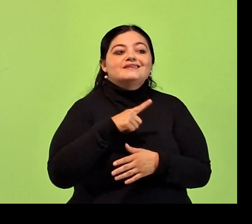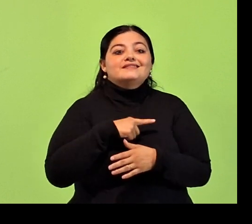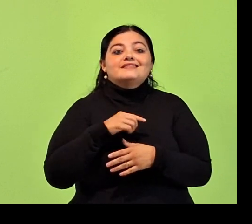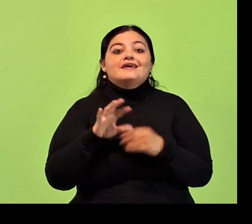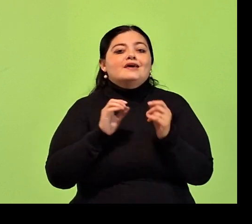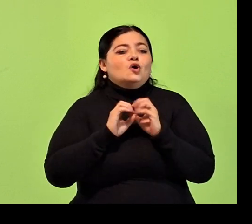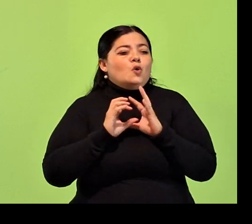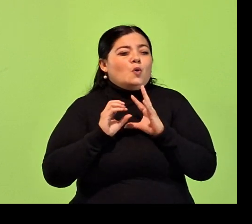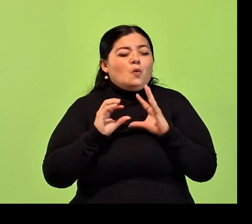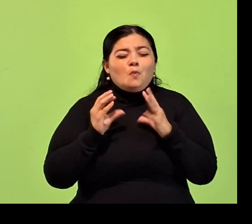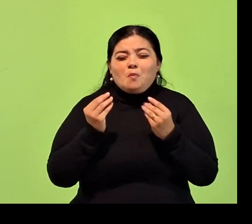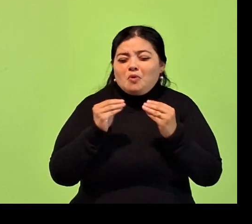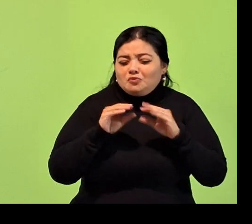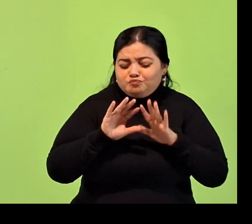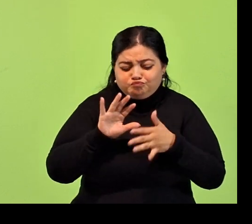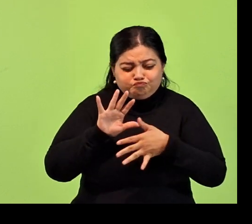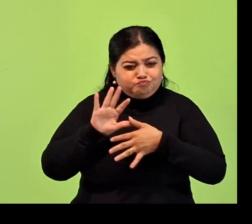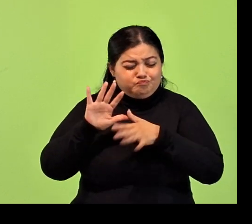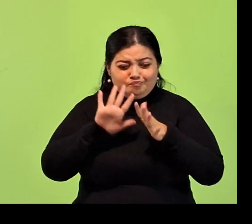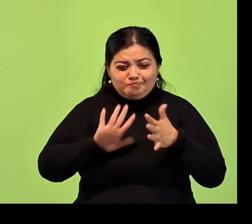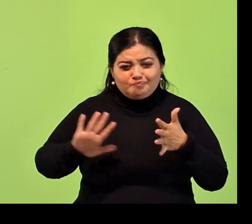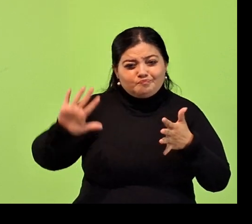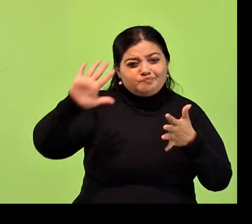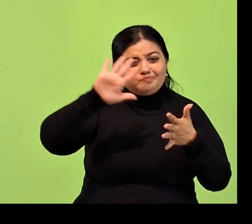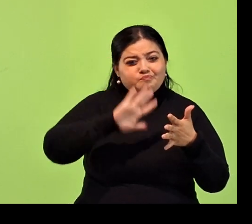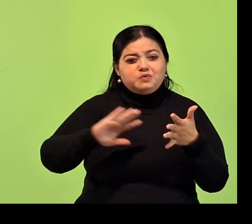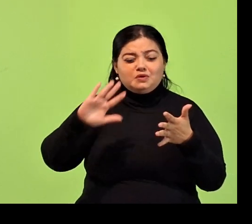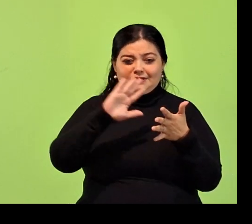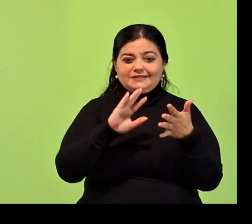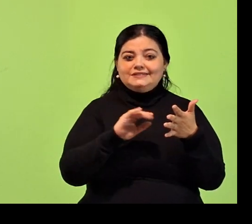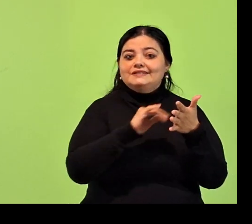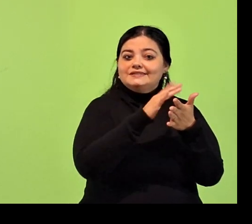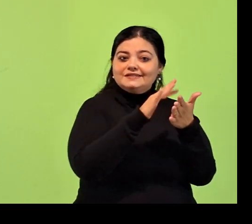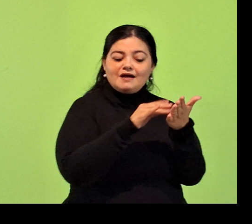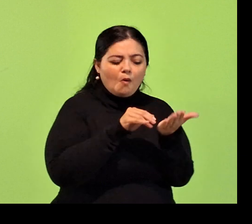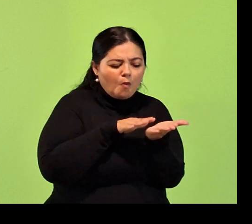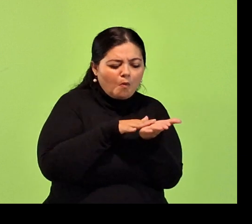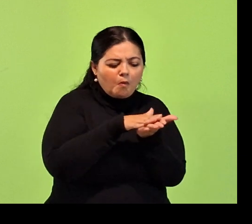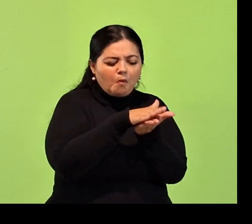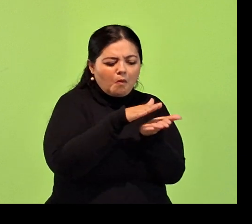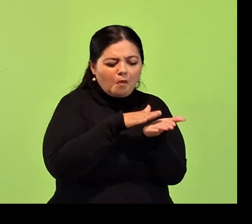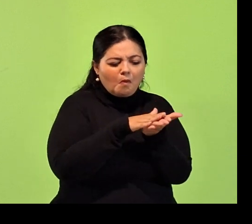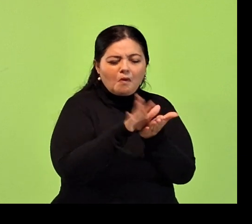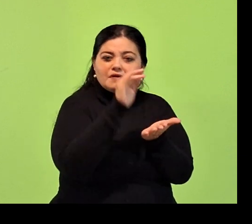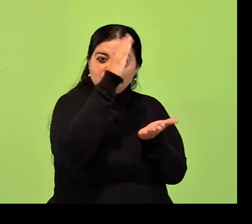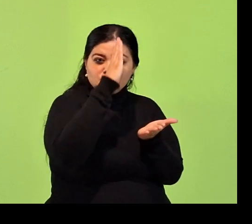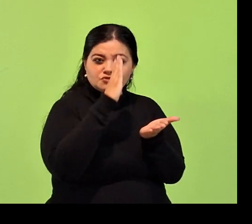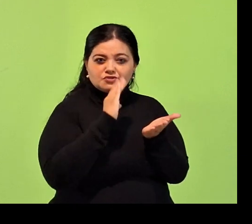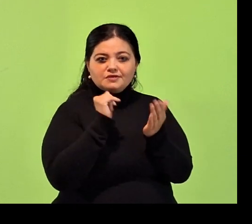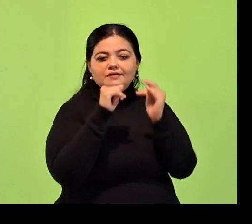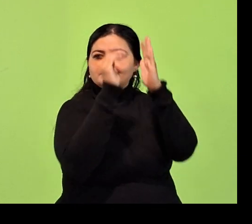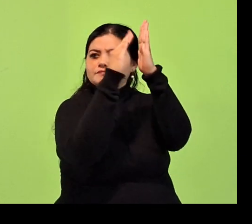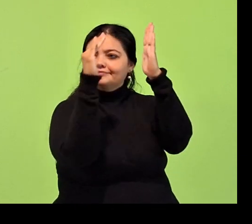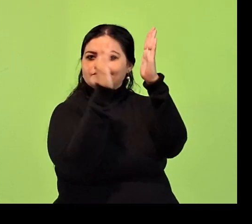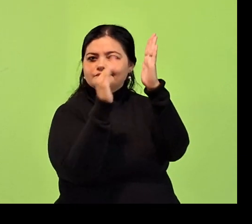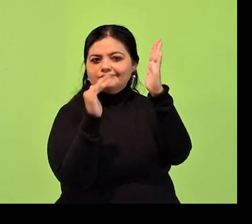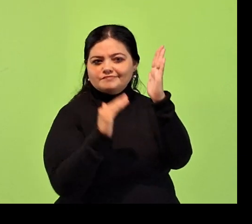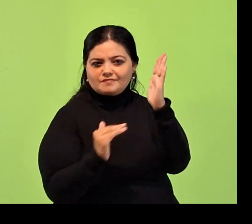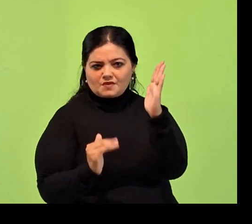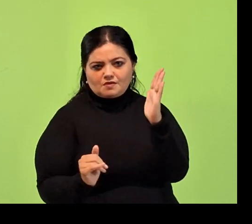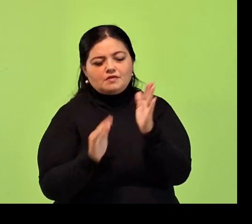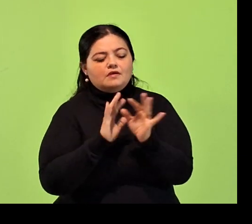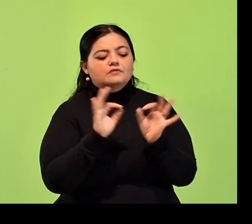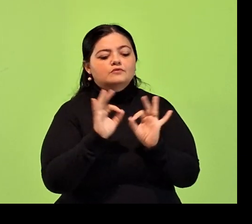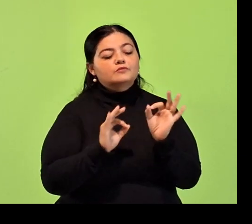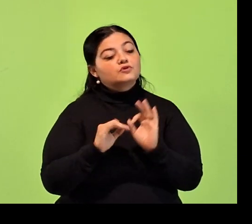denso. São materiais escaneados que foram disponibilizados gratuitamente pelo Ivan Mizanzuki na biblioteca do projeto dele, o Projeto